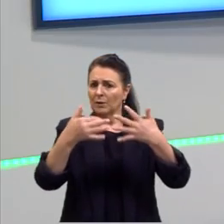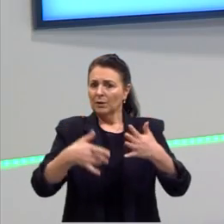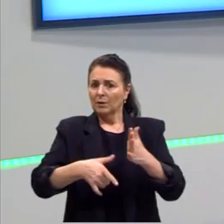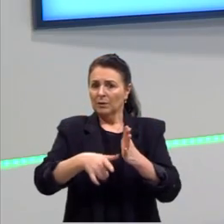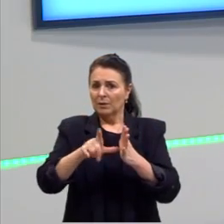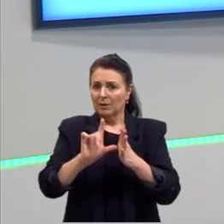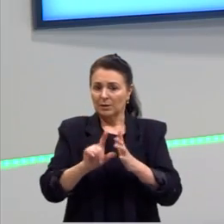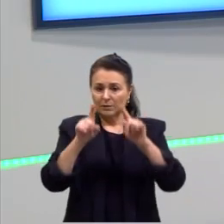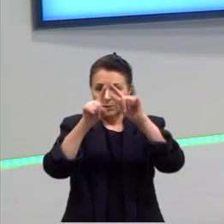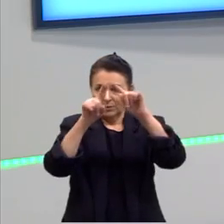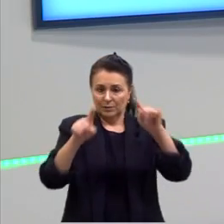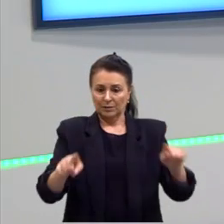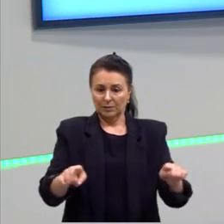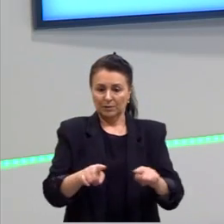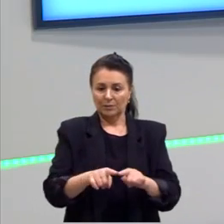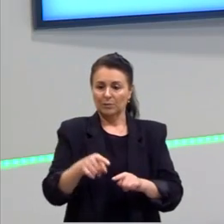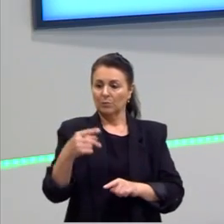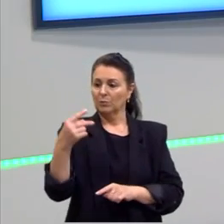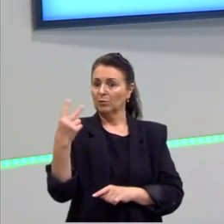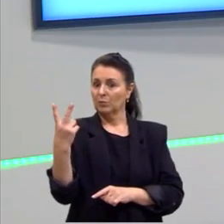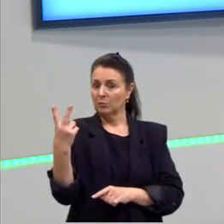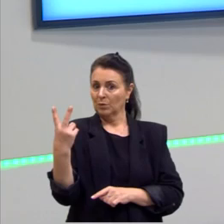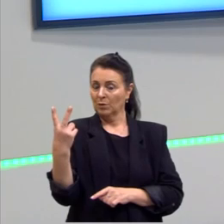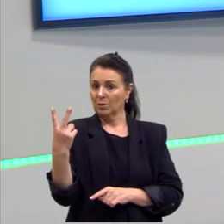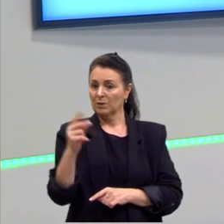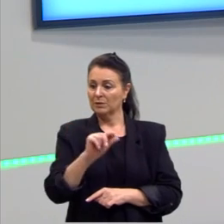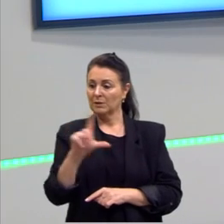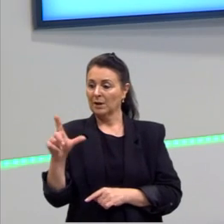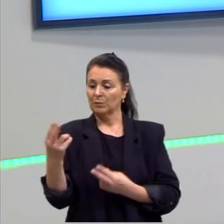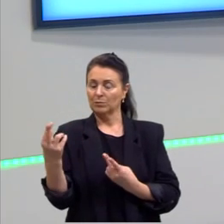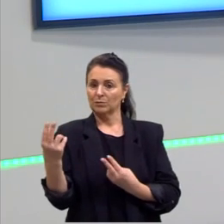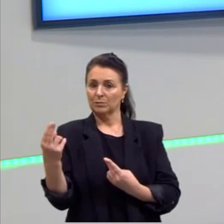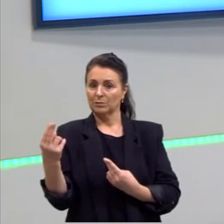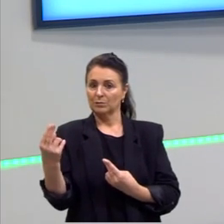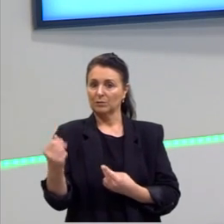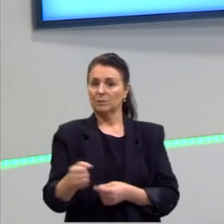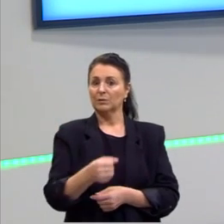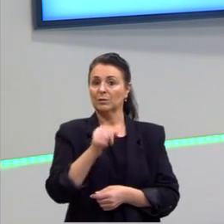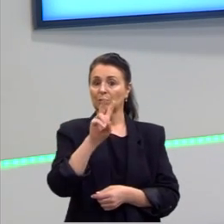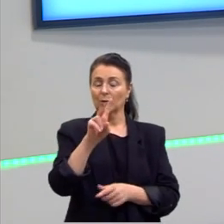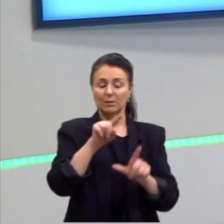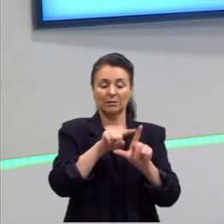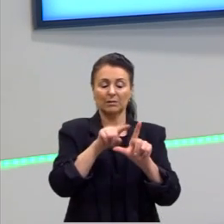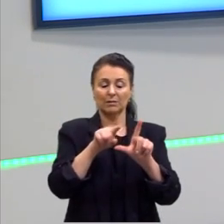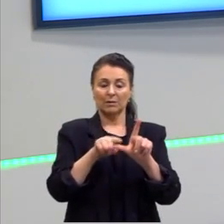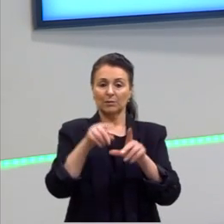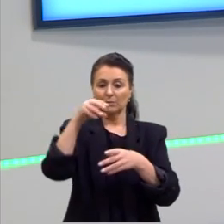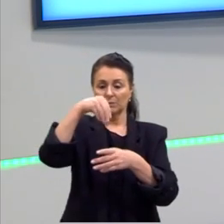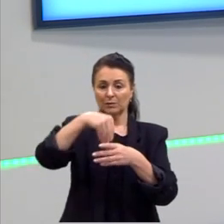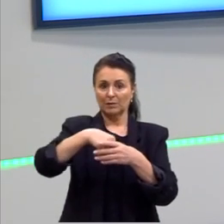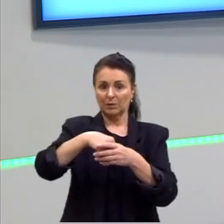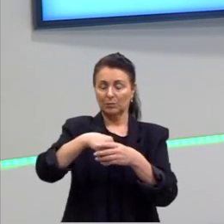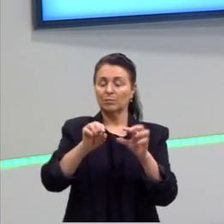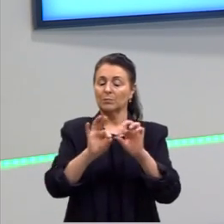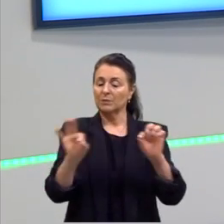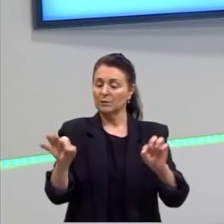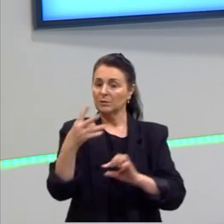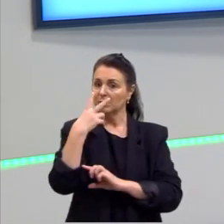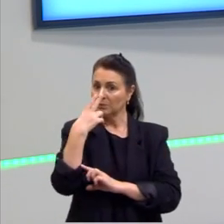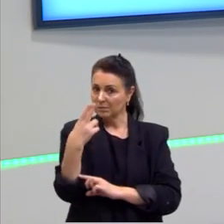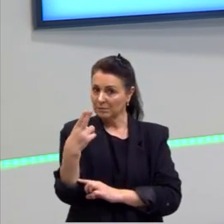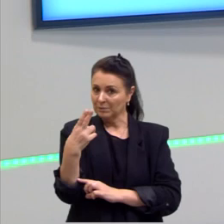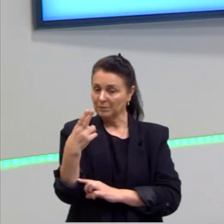quando nós temos dois lados de mesma medida nós temos também dois ângulos internos de mesma medida